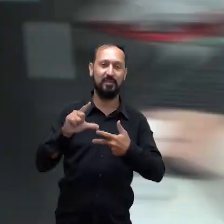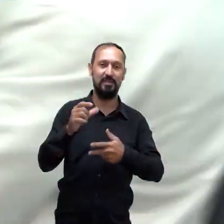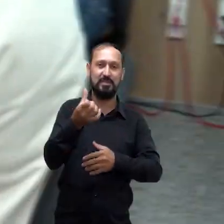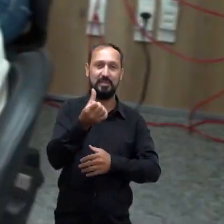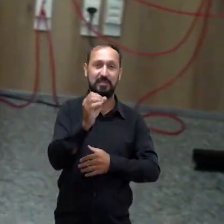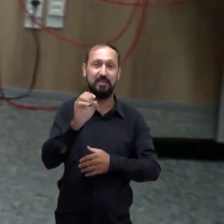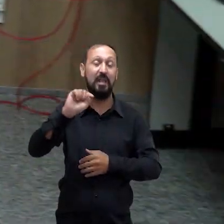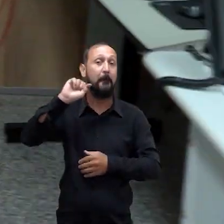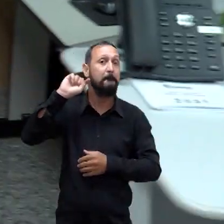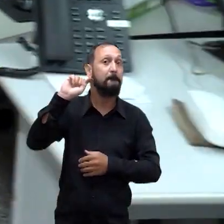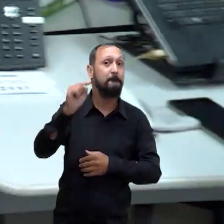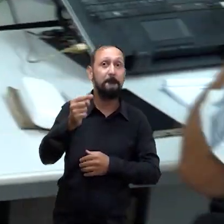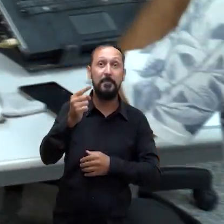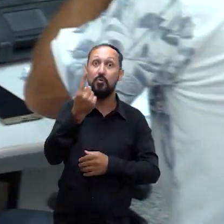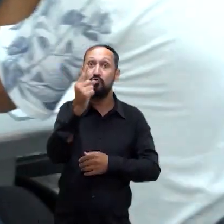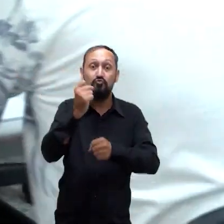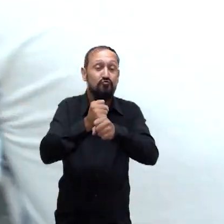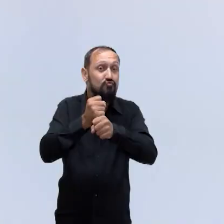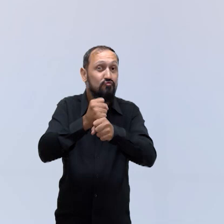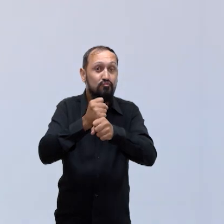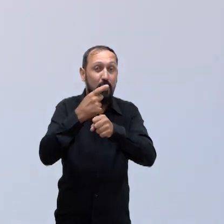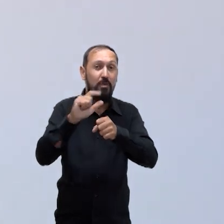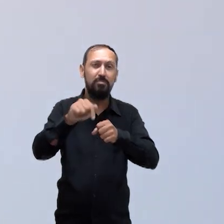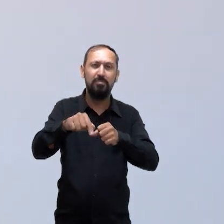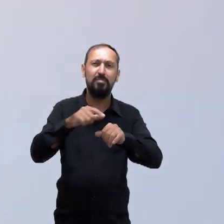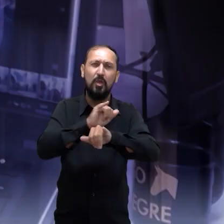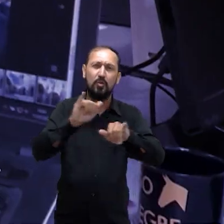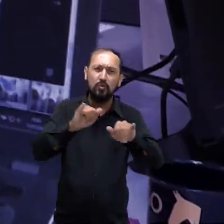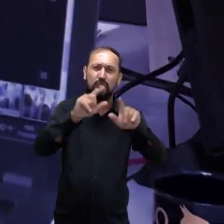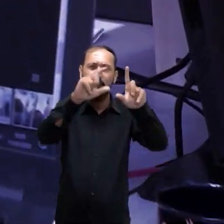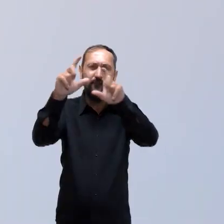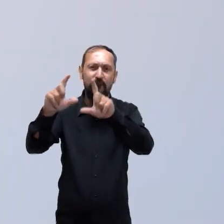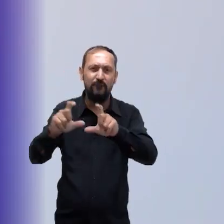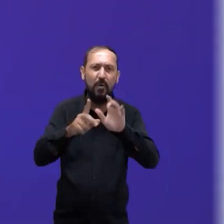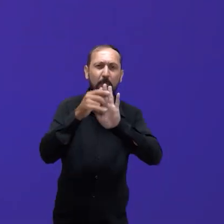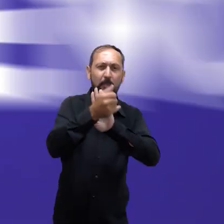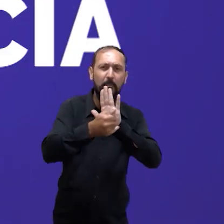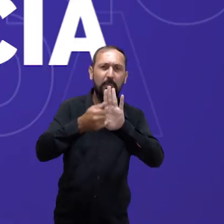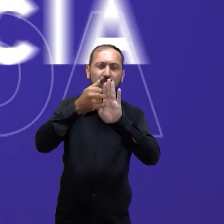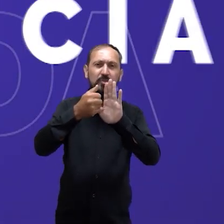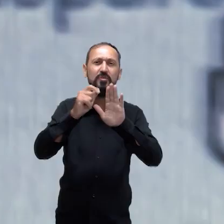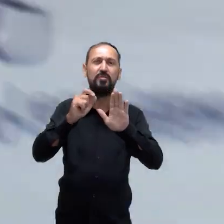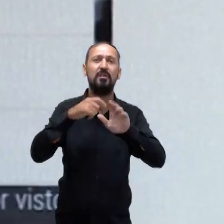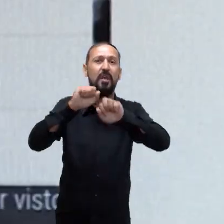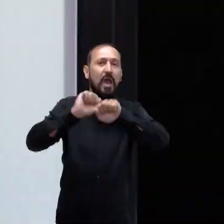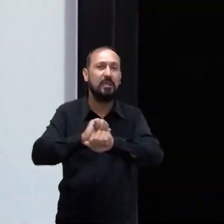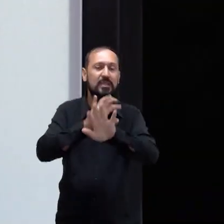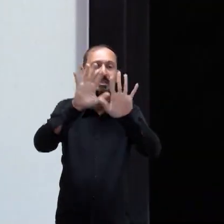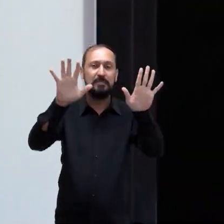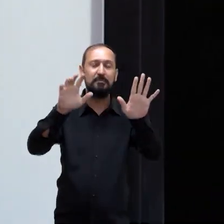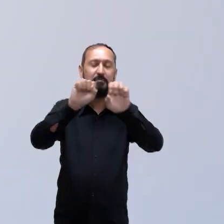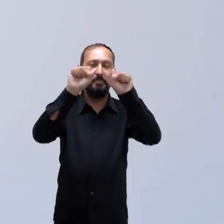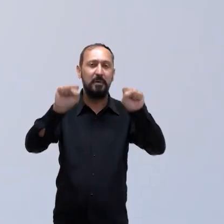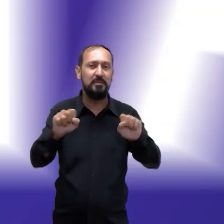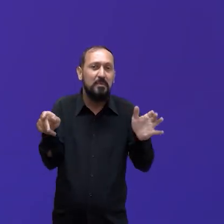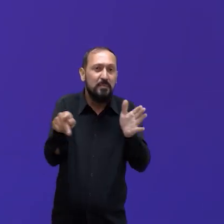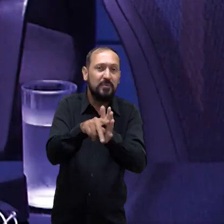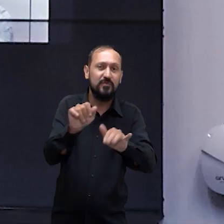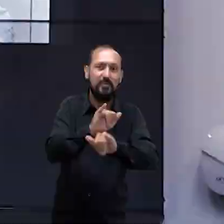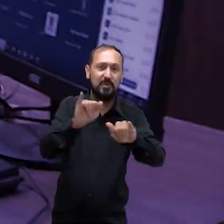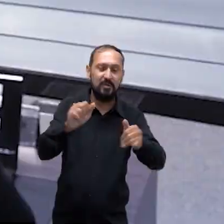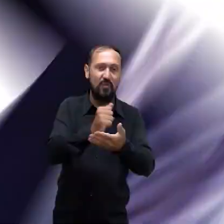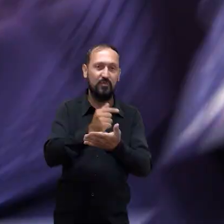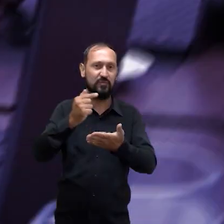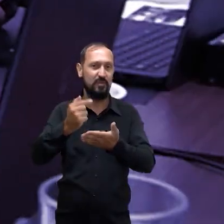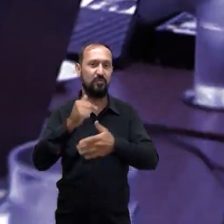mais de 600 mil visualizações por ano, o site reúne notícias, fotos, projetos, portal da transparência e